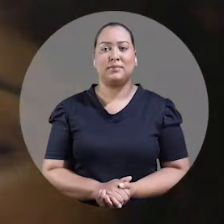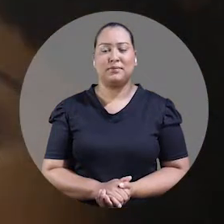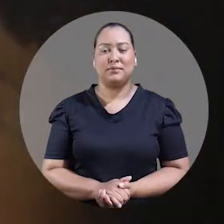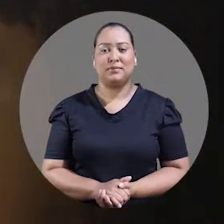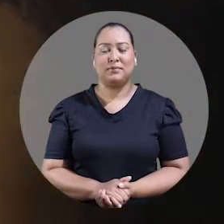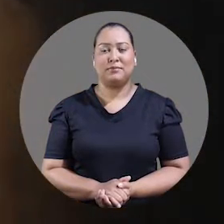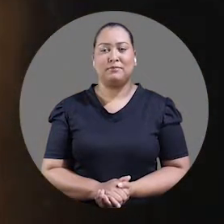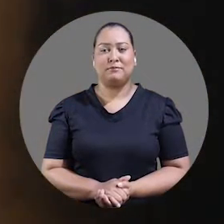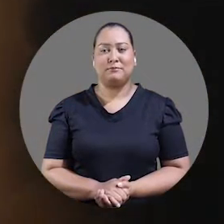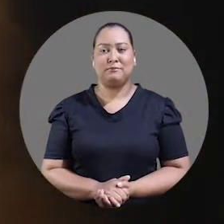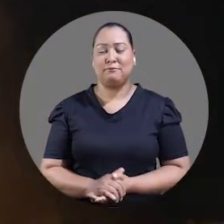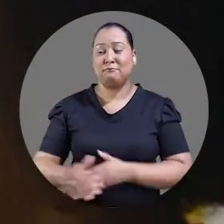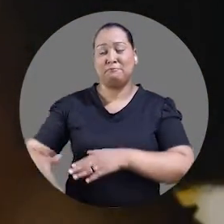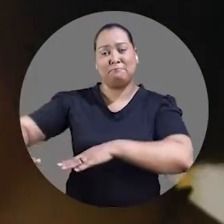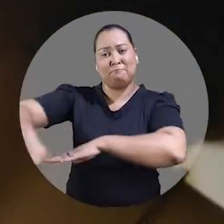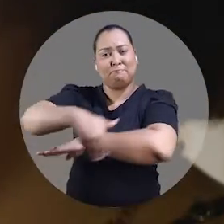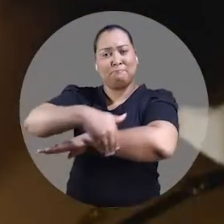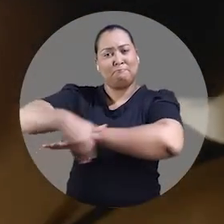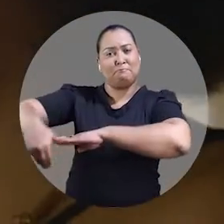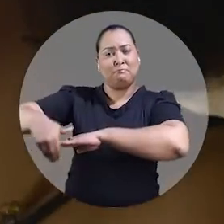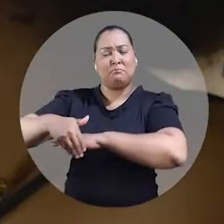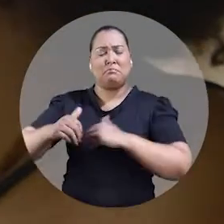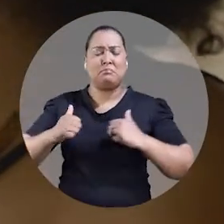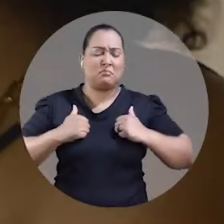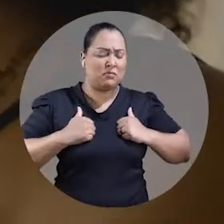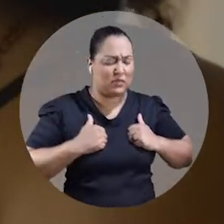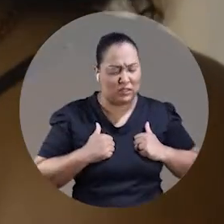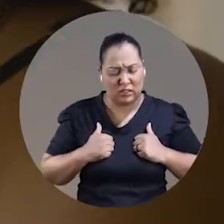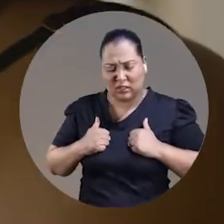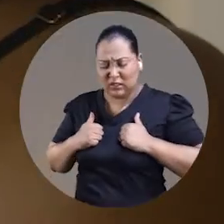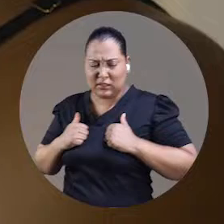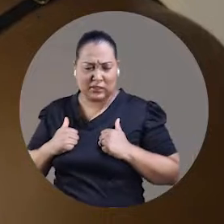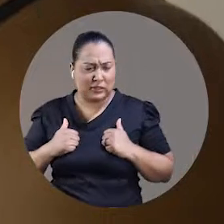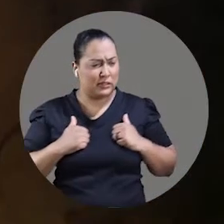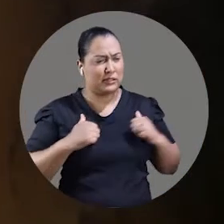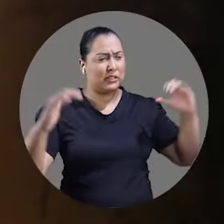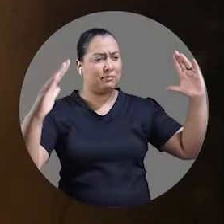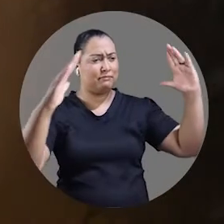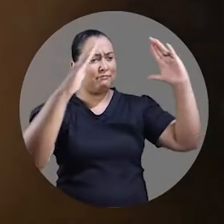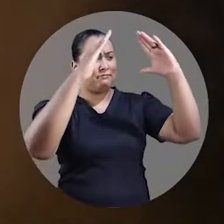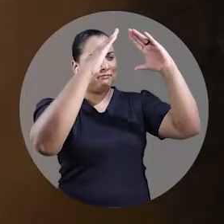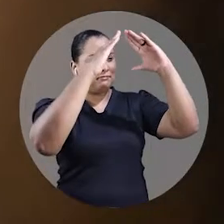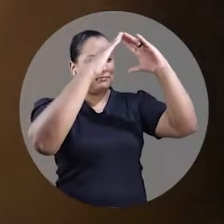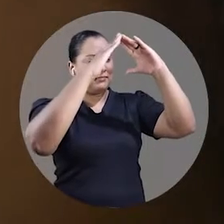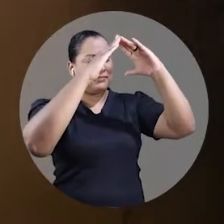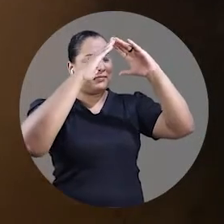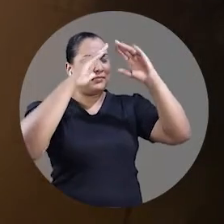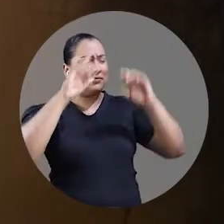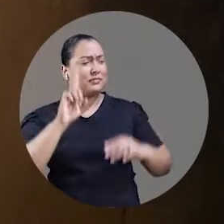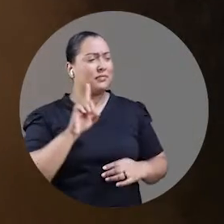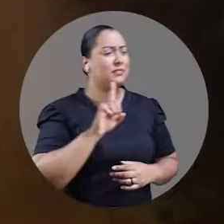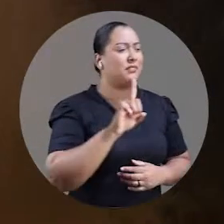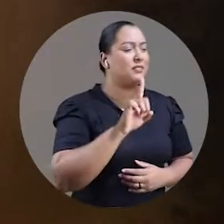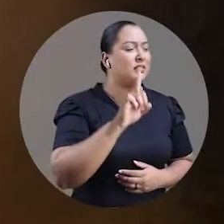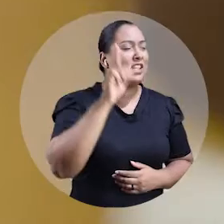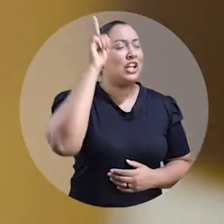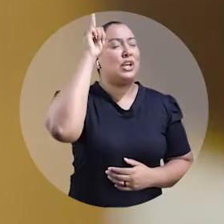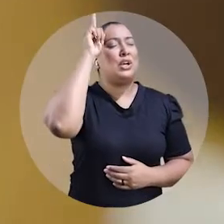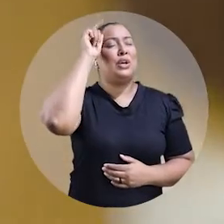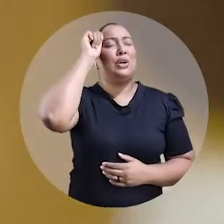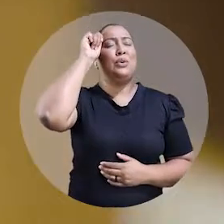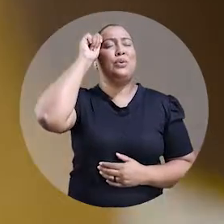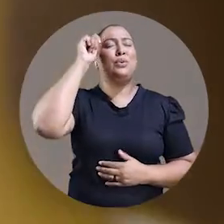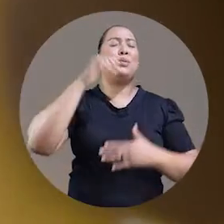Chegou da rua. Os ombros ganharam sua carga. Foi hoje, horas atrás.